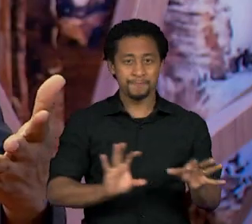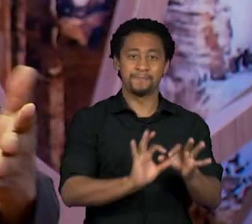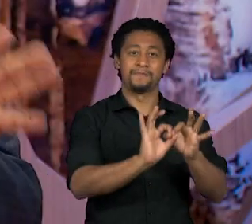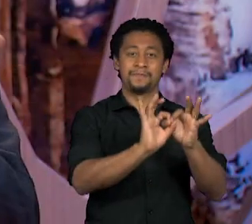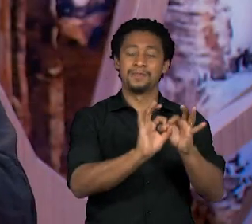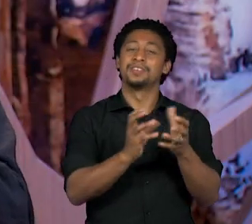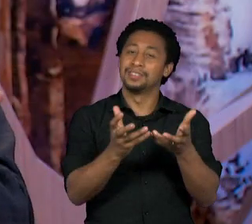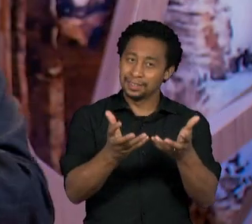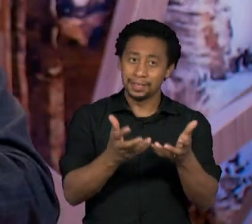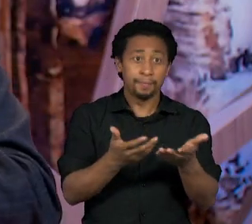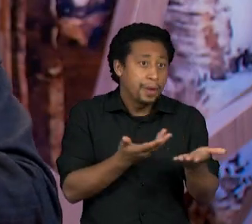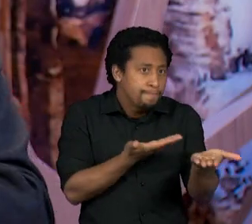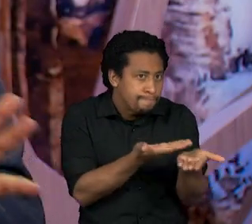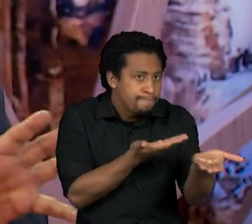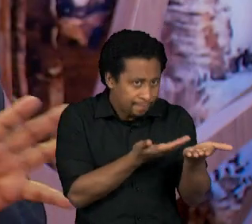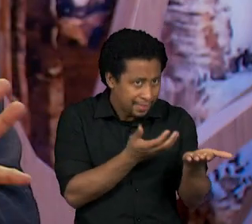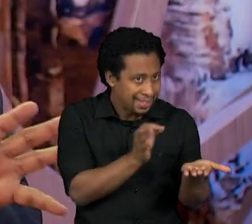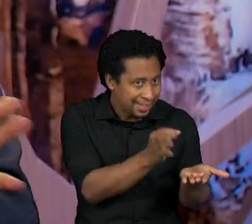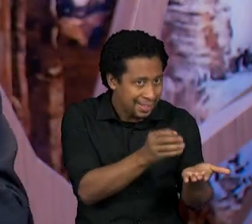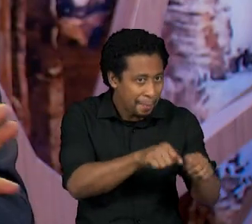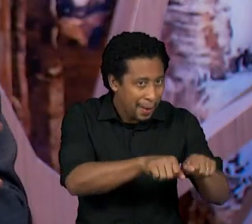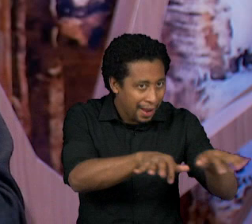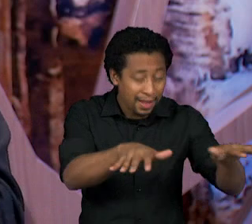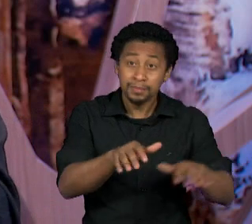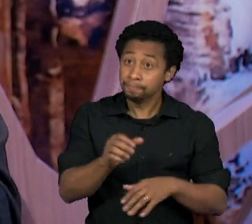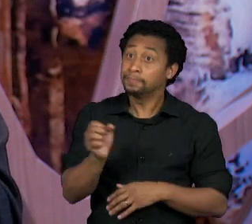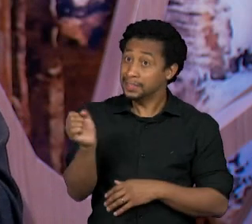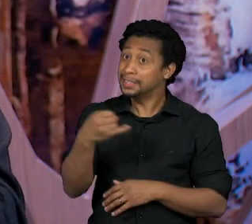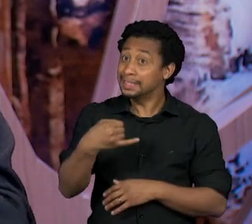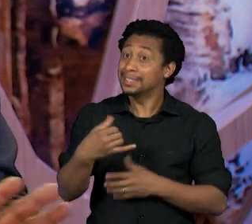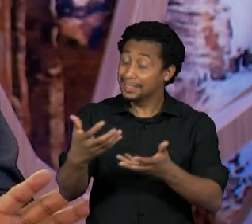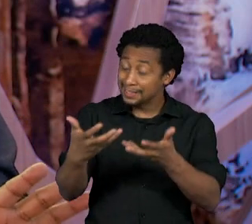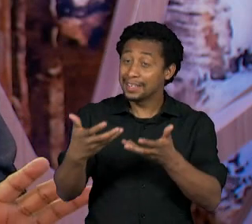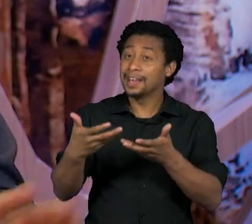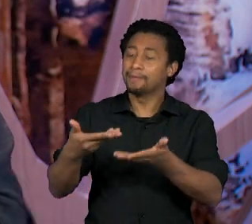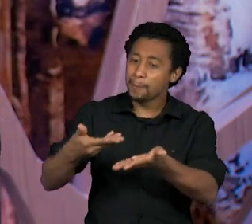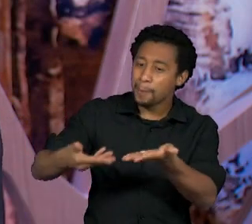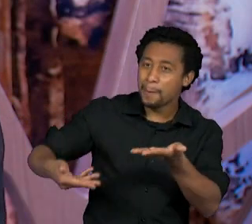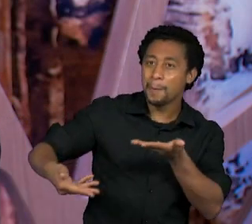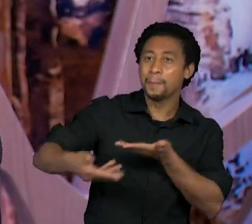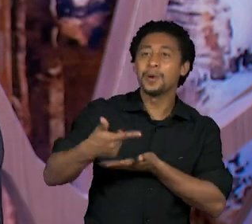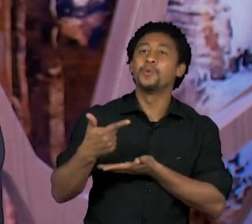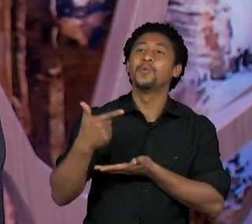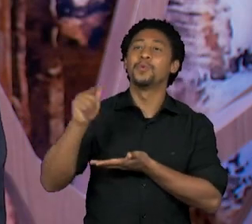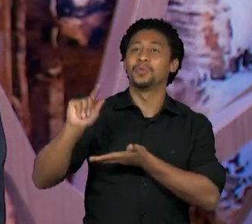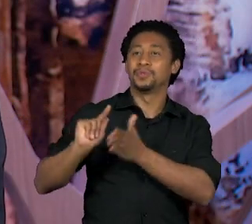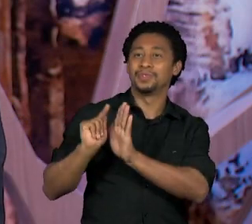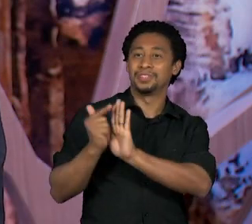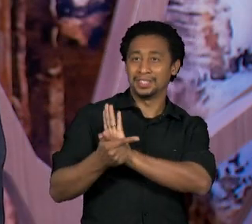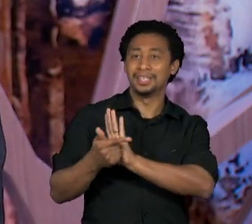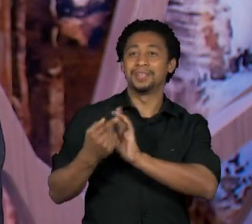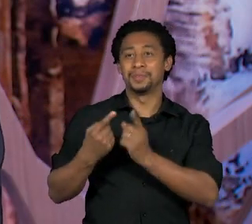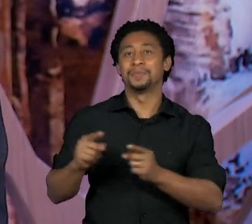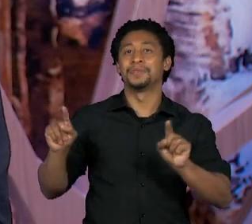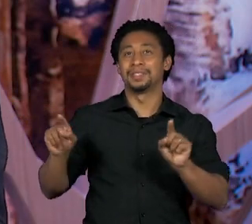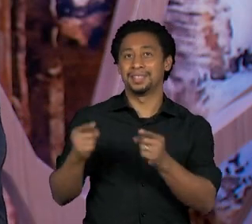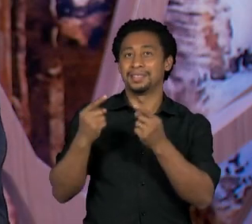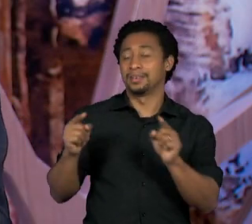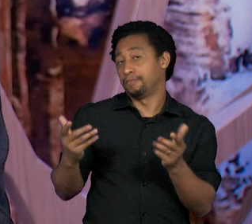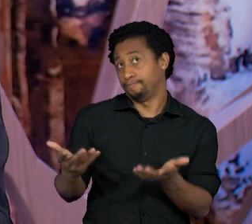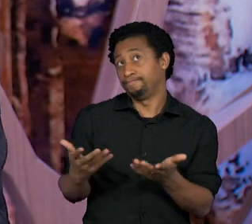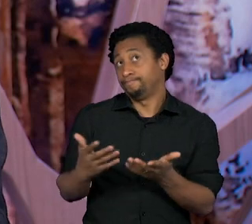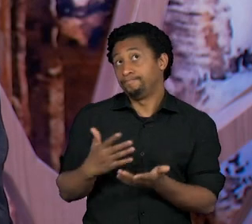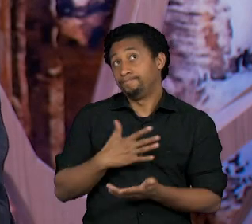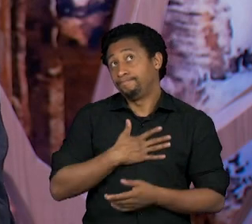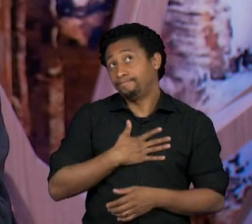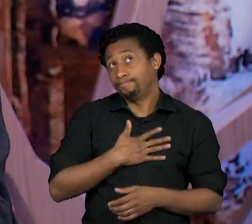próxima. Então, tem repertórios que se pode explorar, certo? Então, eu diria o